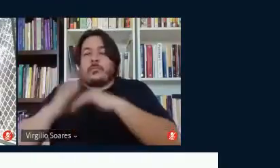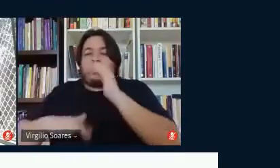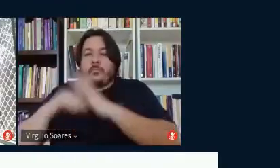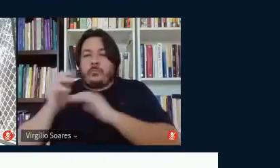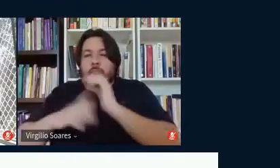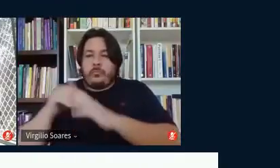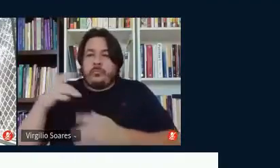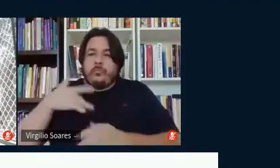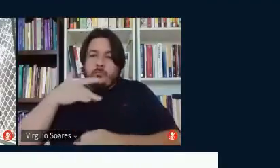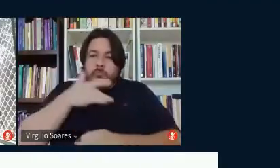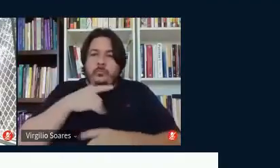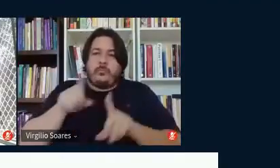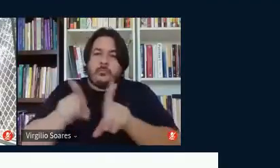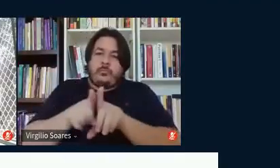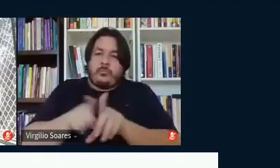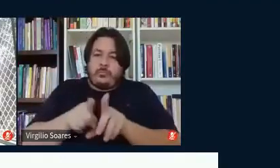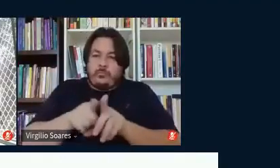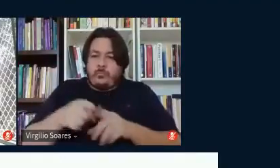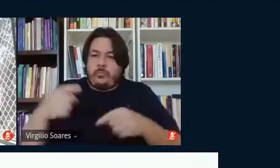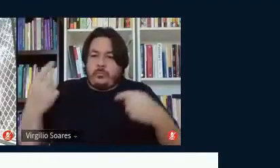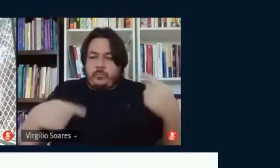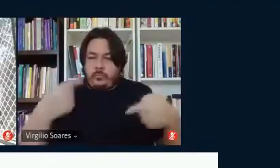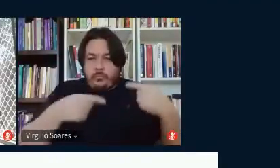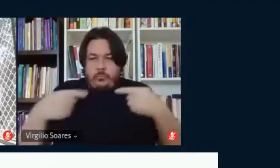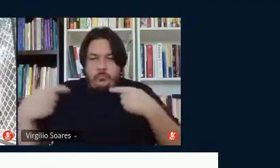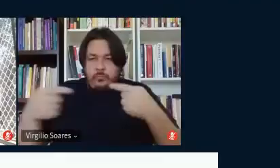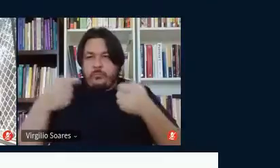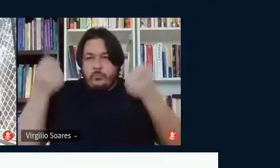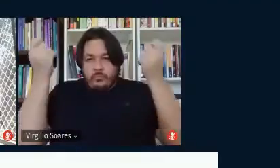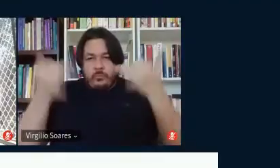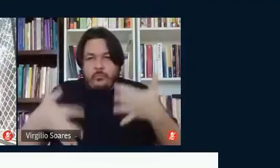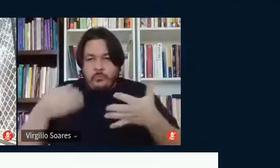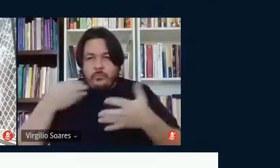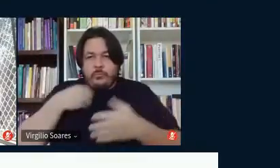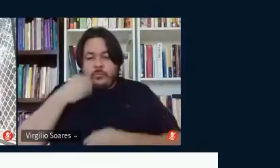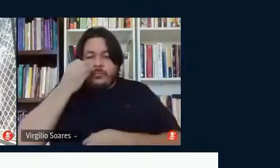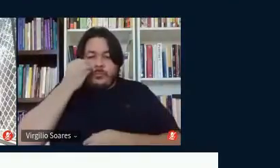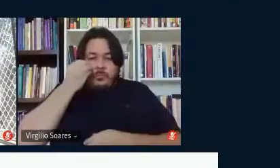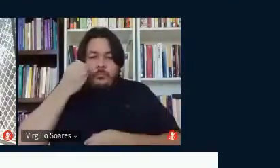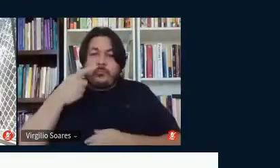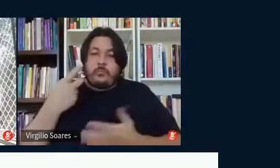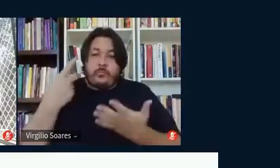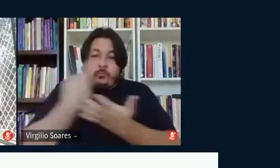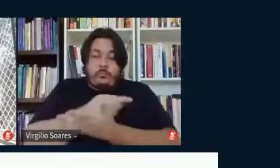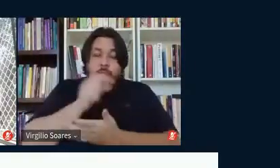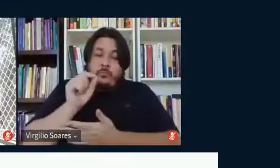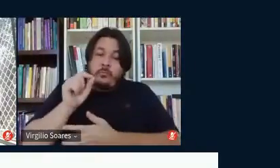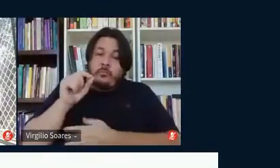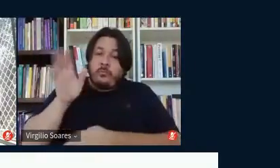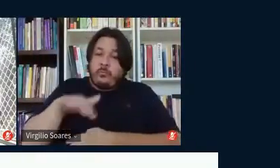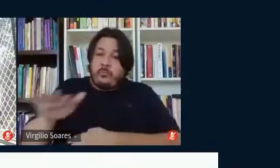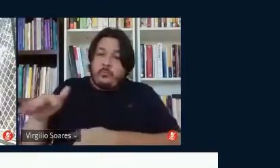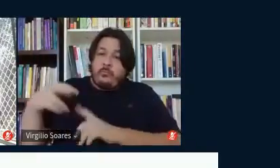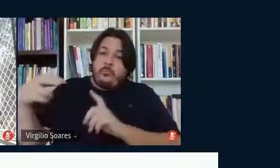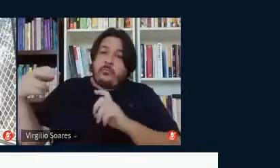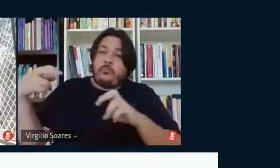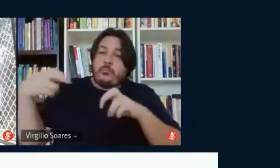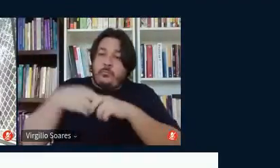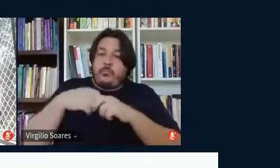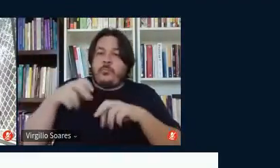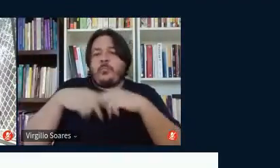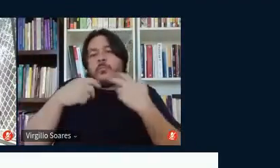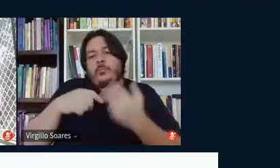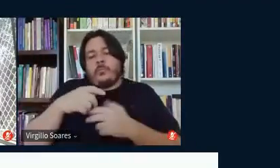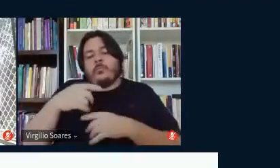da política, né, para poder falar sobre as afetações que essas crianças estavam sofrendo com a pandemia.